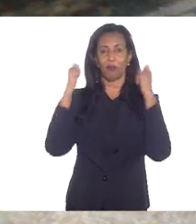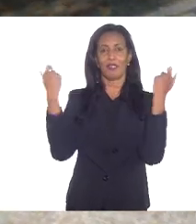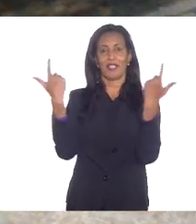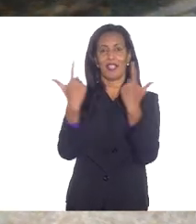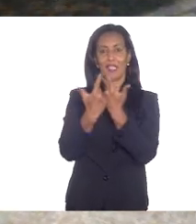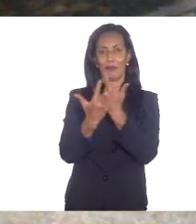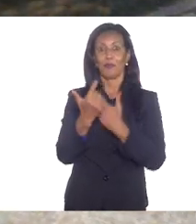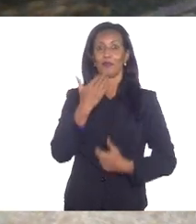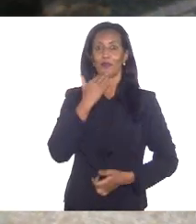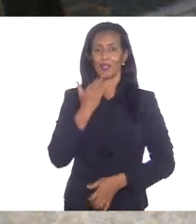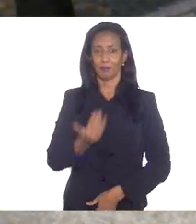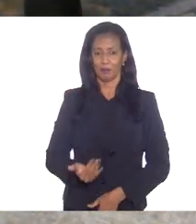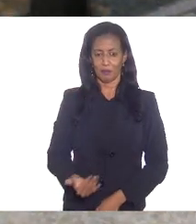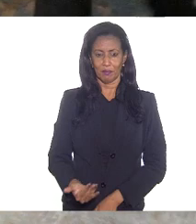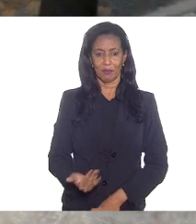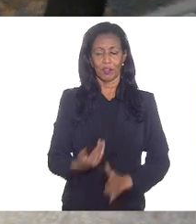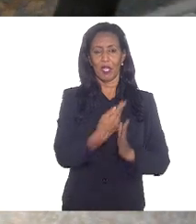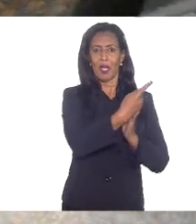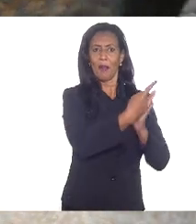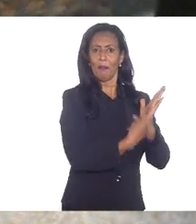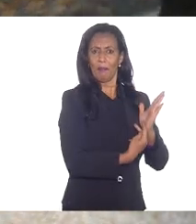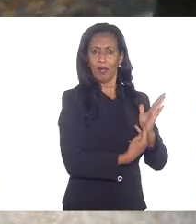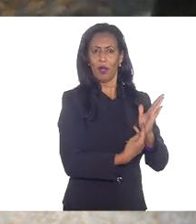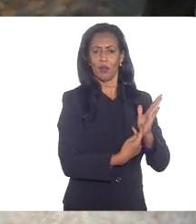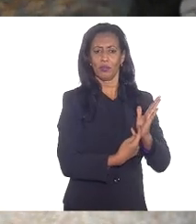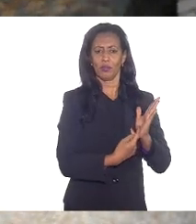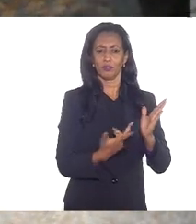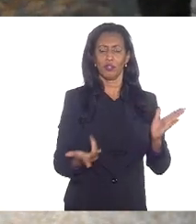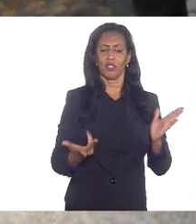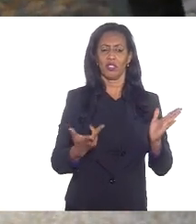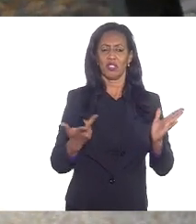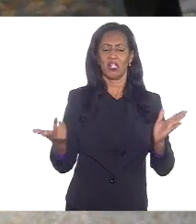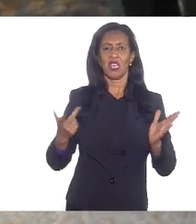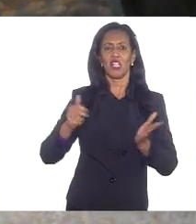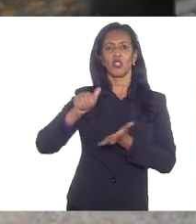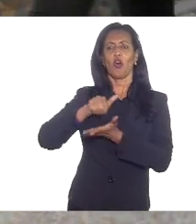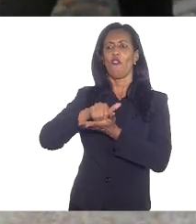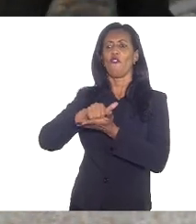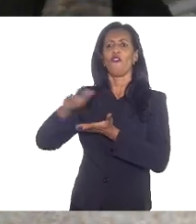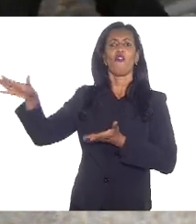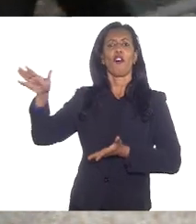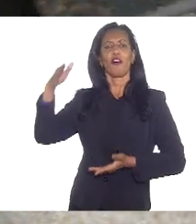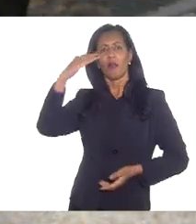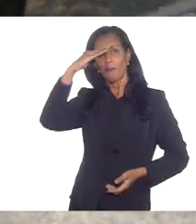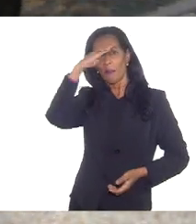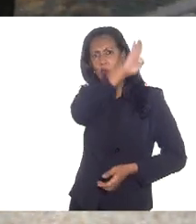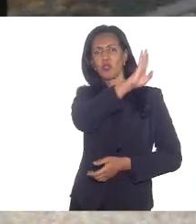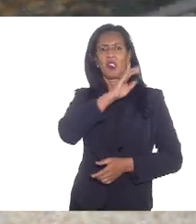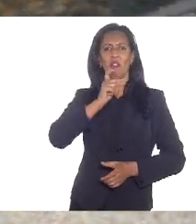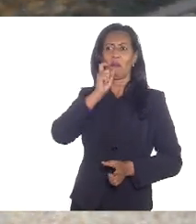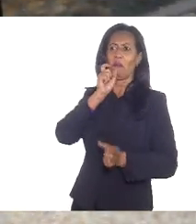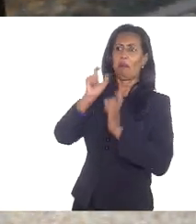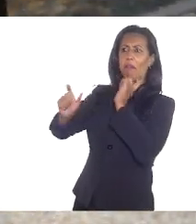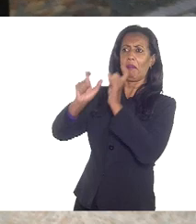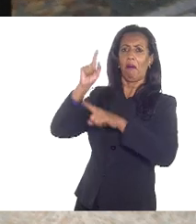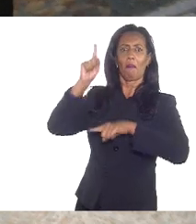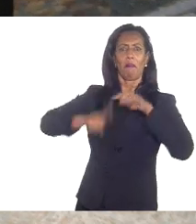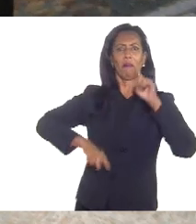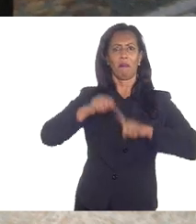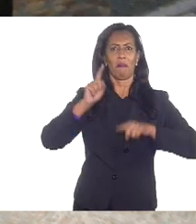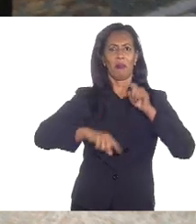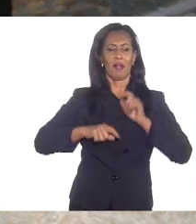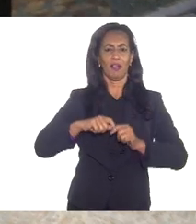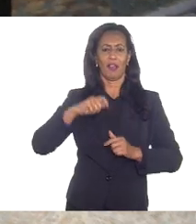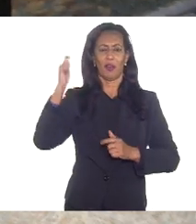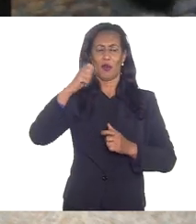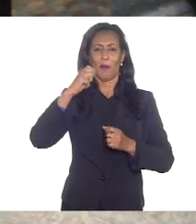que da pauta que eles defendem, eles não é só fora Bolsonaro, só xingamento, fui atacado, tacaram um